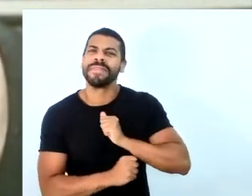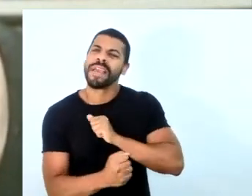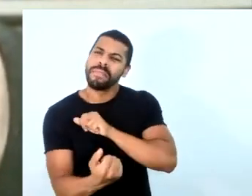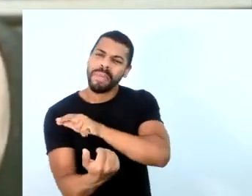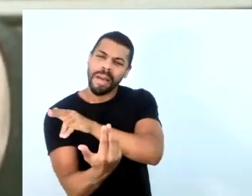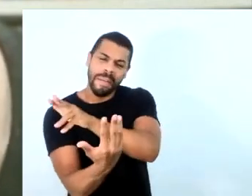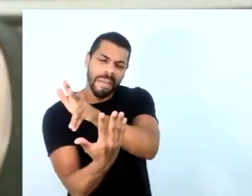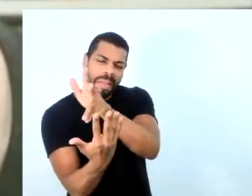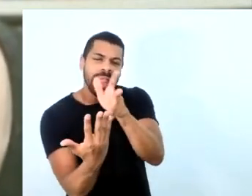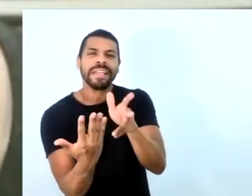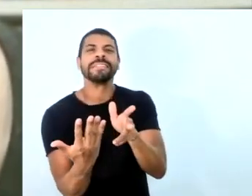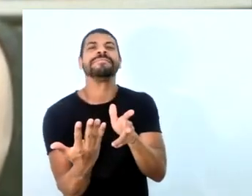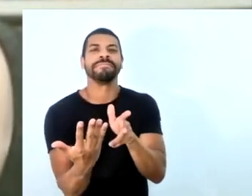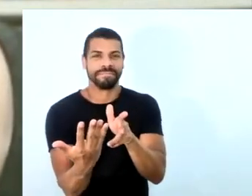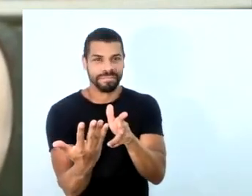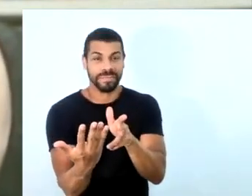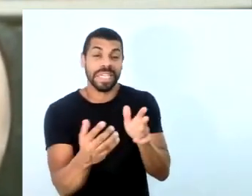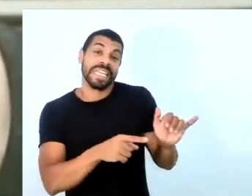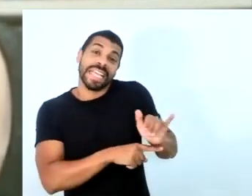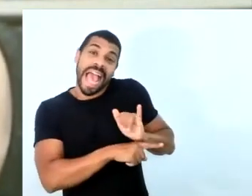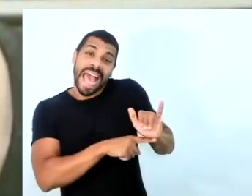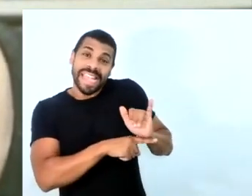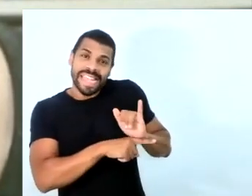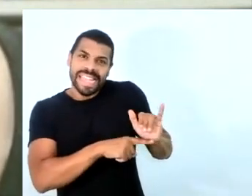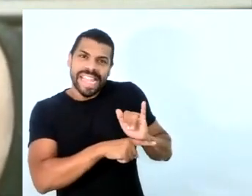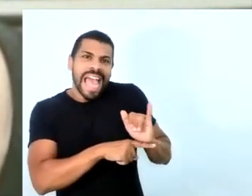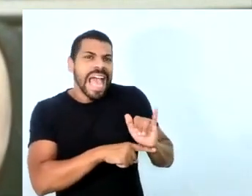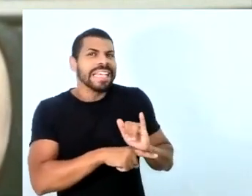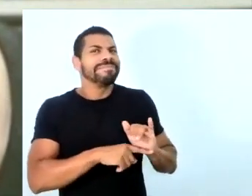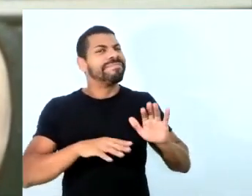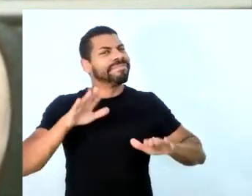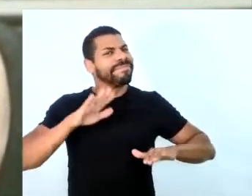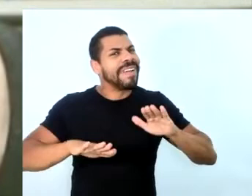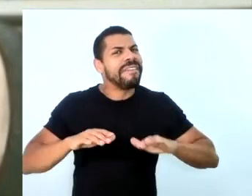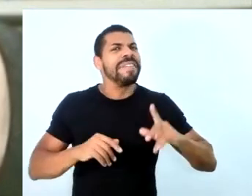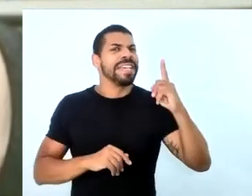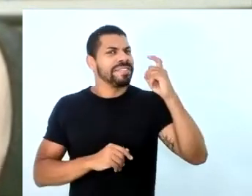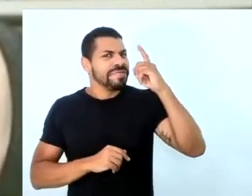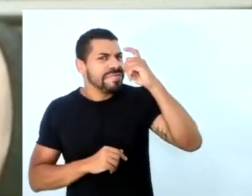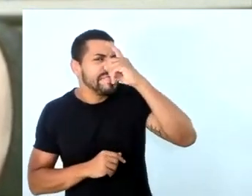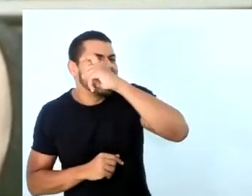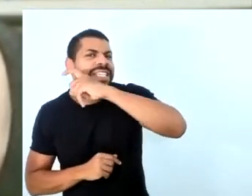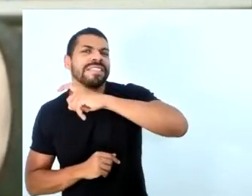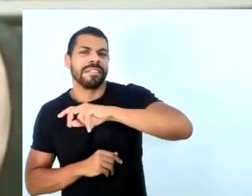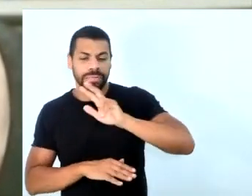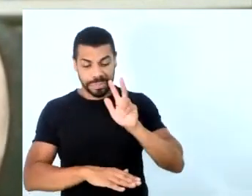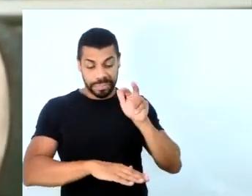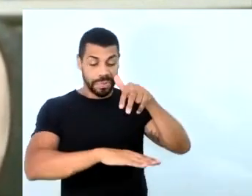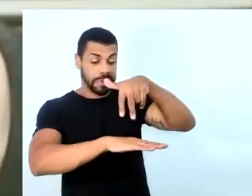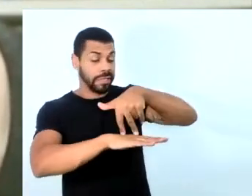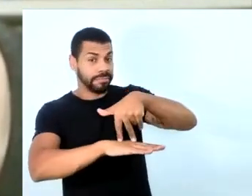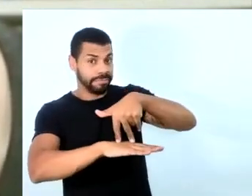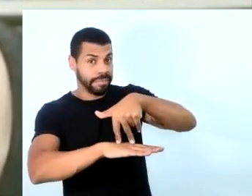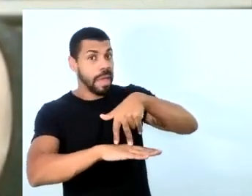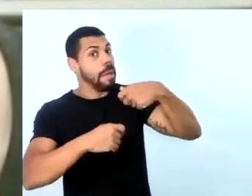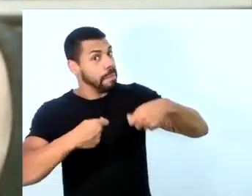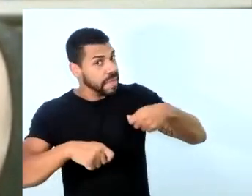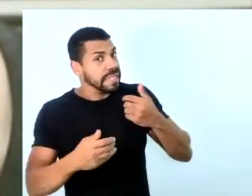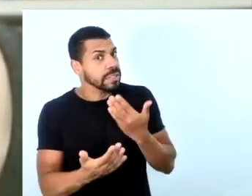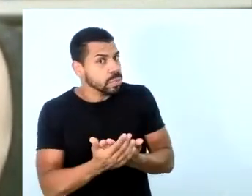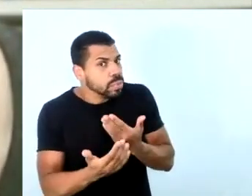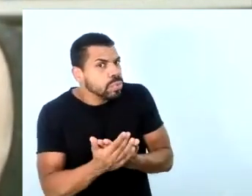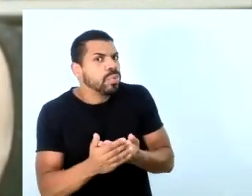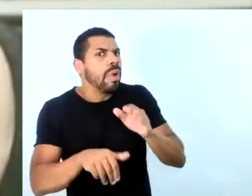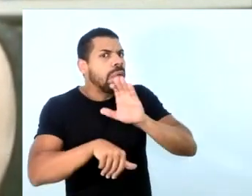caminhos. Isso é uma coisa do feminino. Eu acho que talvez, Gabi, seja difícil chegar nesse lugar. Eu vou te dizer, estuda,